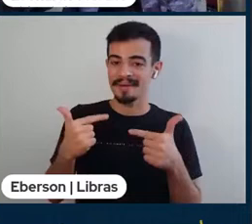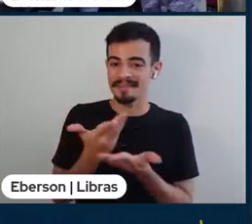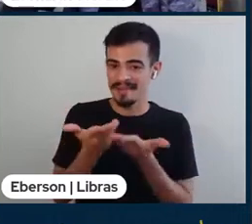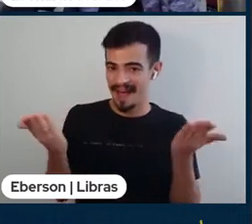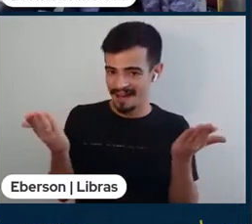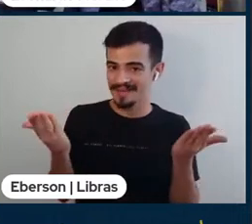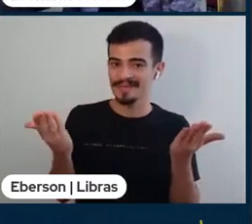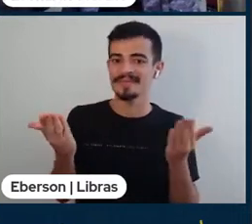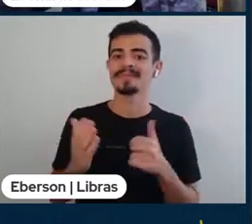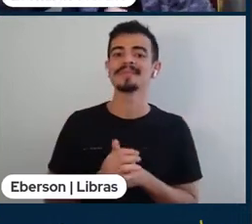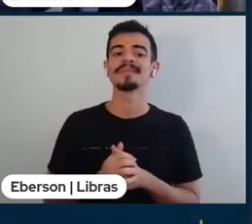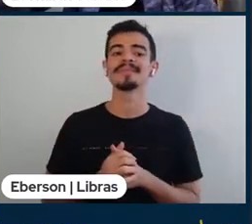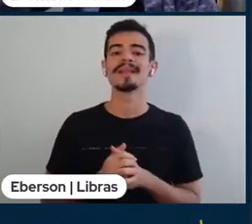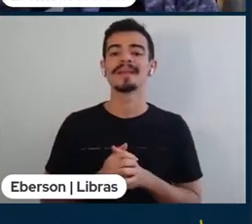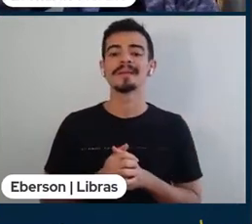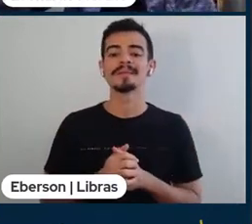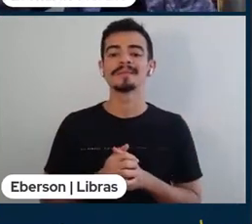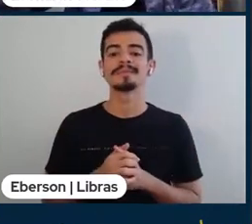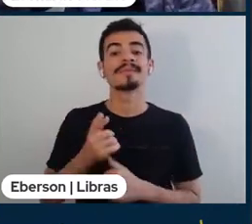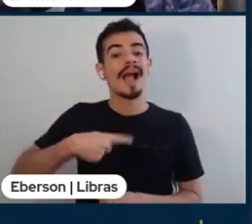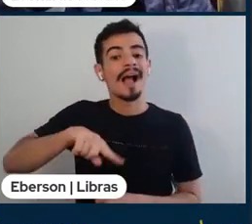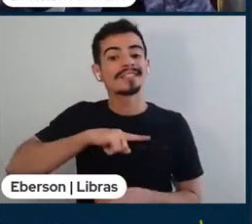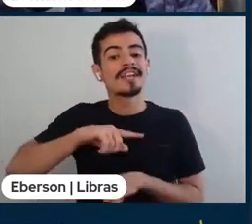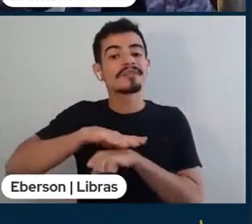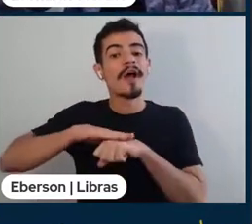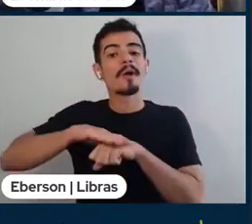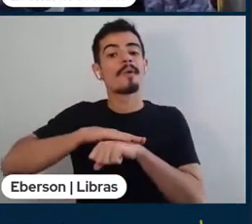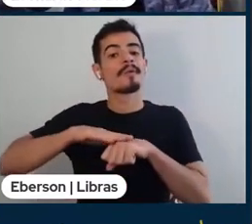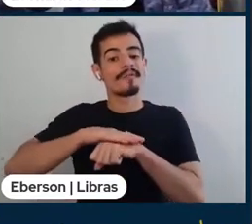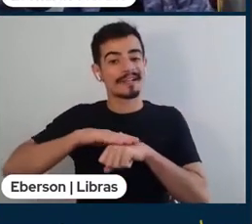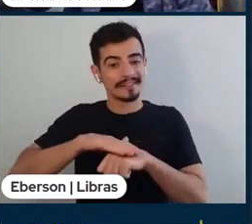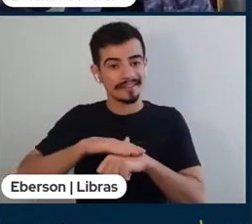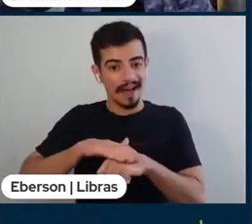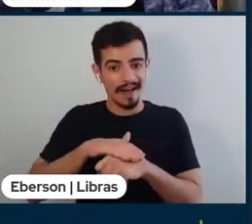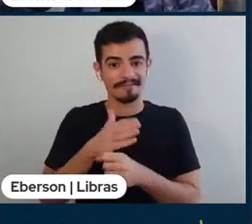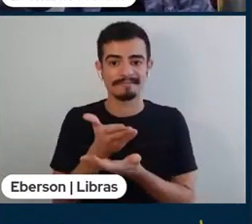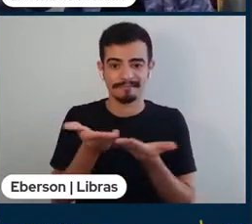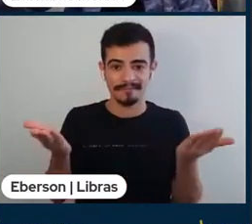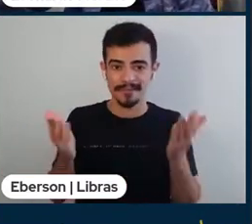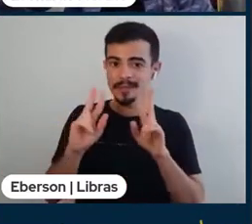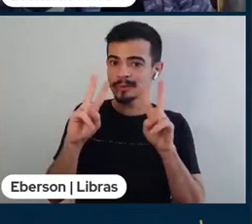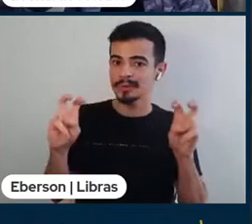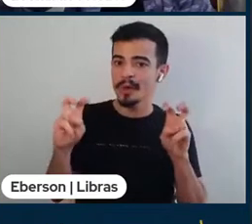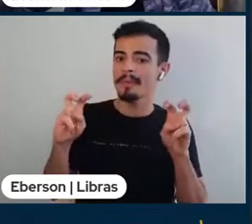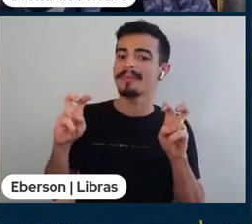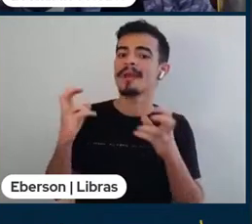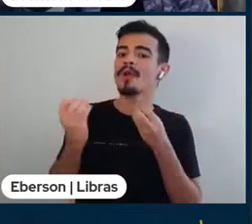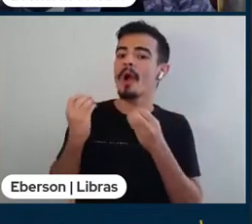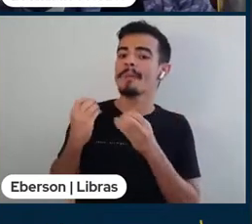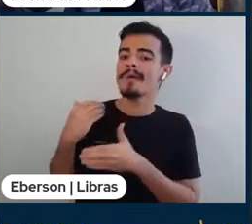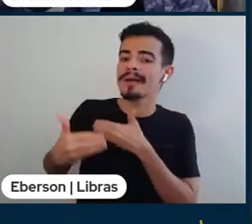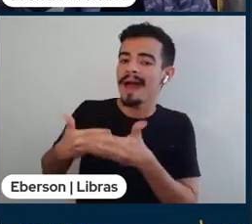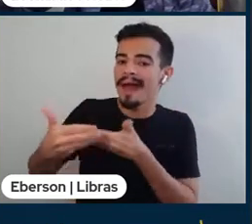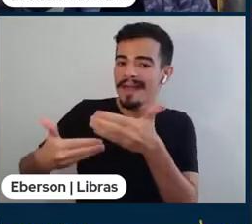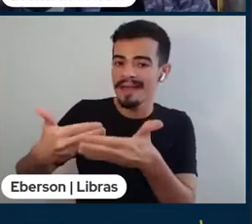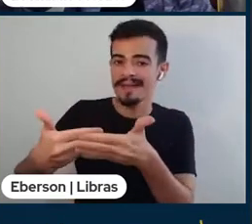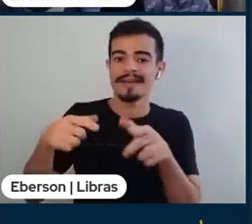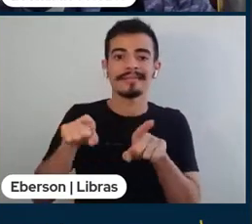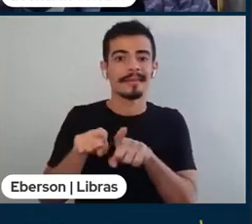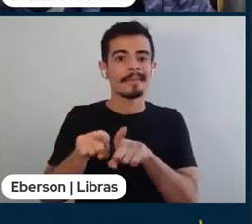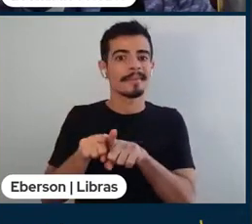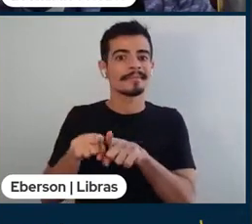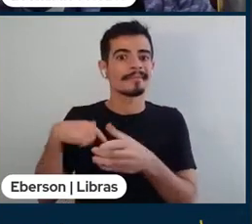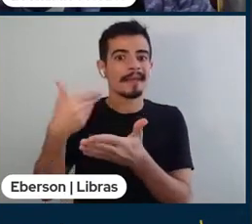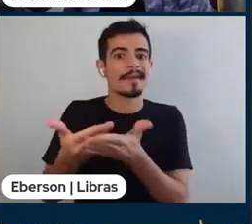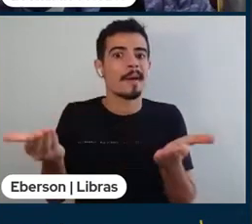trabalhamos hoje, a gente vai conversar com vocês um pouco sobre a nossa carreira, como a gente chegou até aqui. E por enquanto é